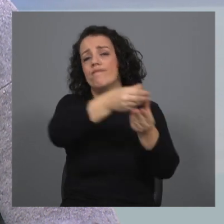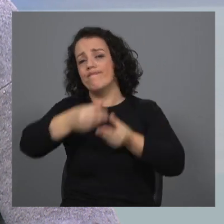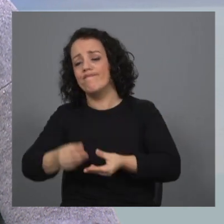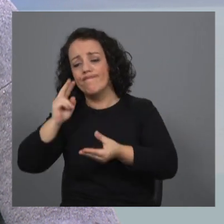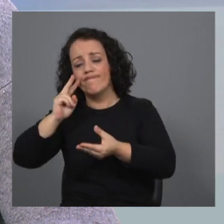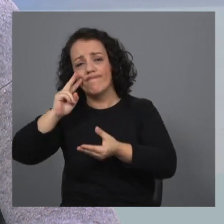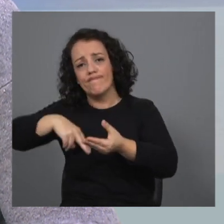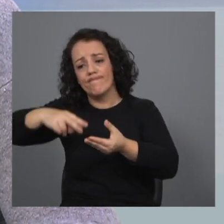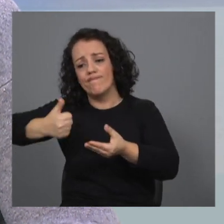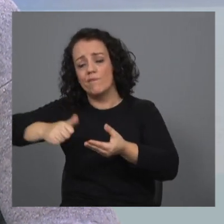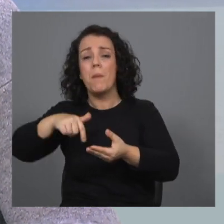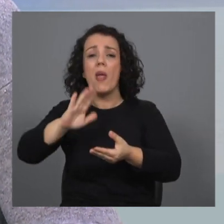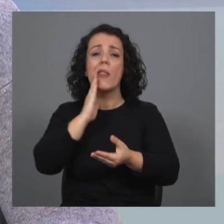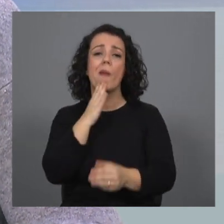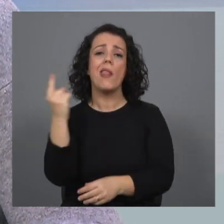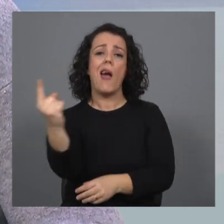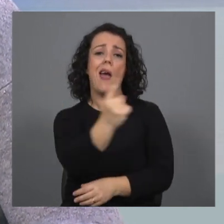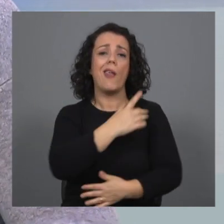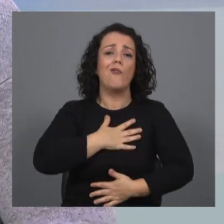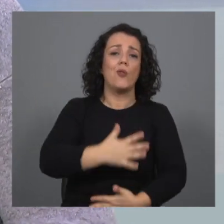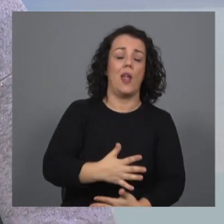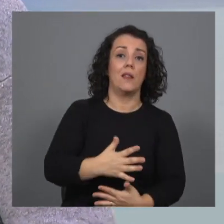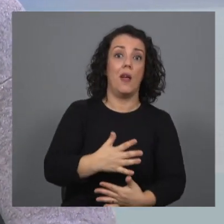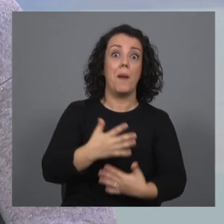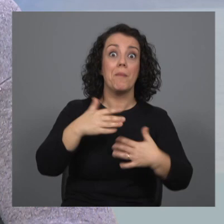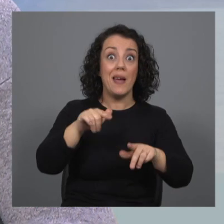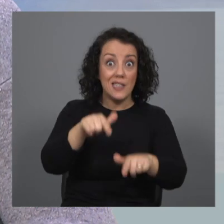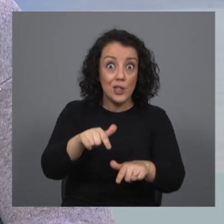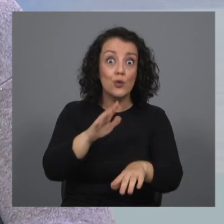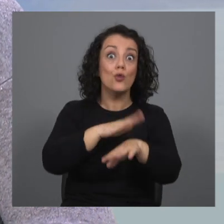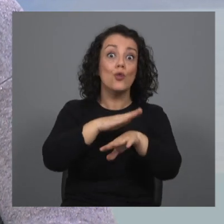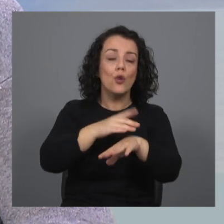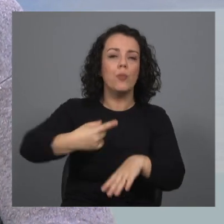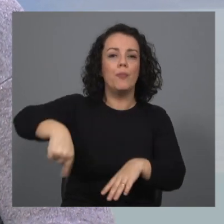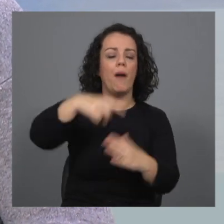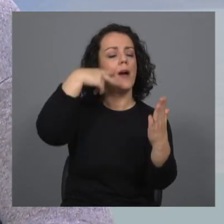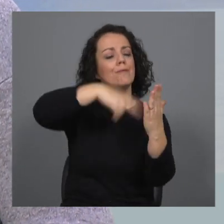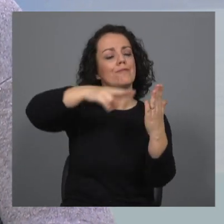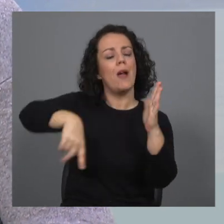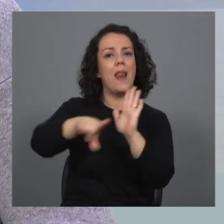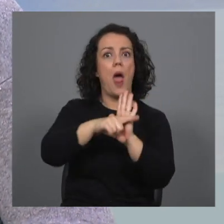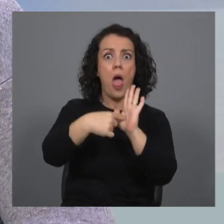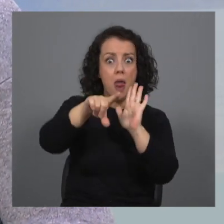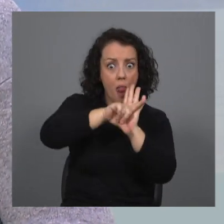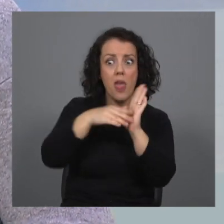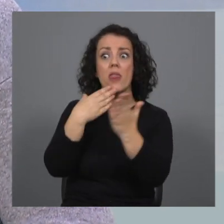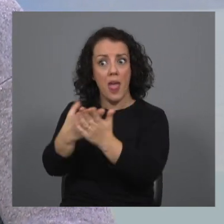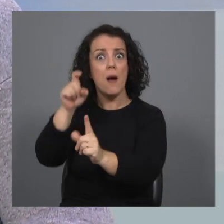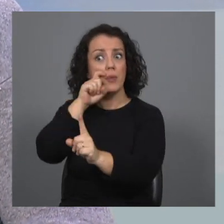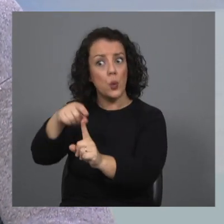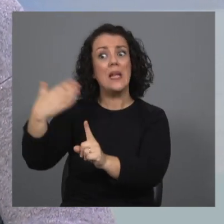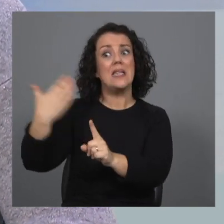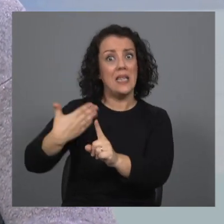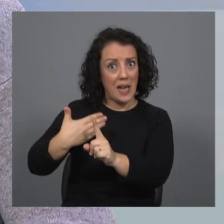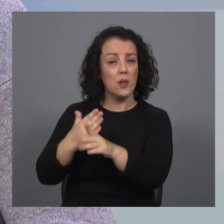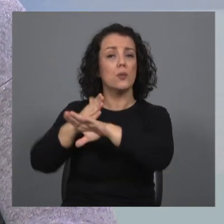das próprias escolas, mas, mais uma vez, por uma má interpretação da lei, não é? Que protege estas crianças e que lhes dá o direito de terem